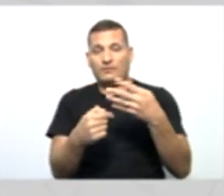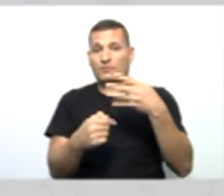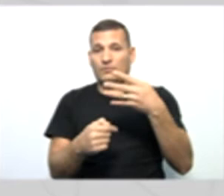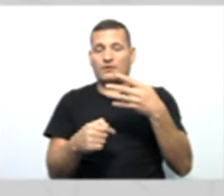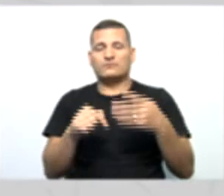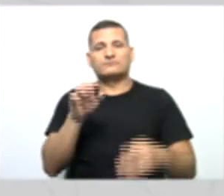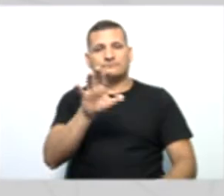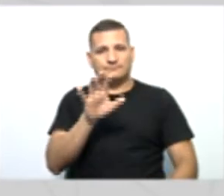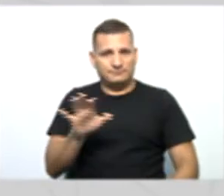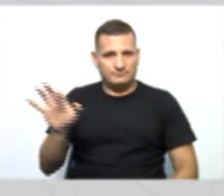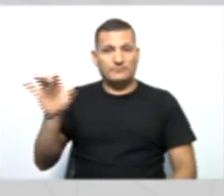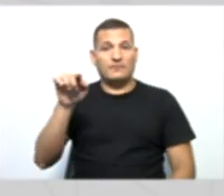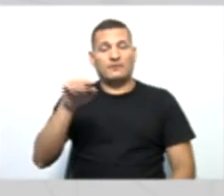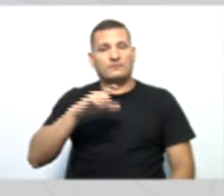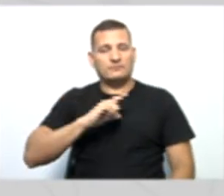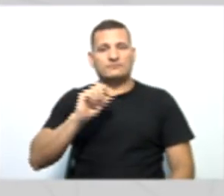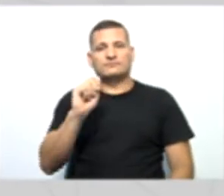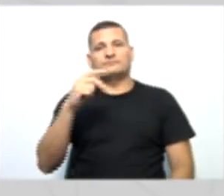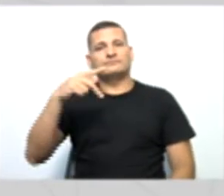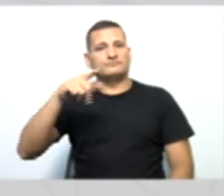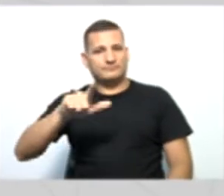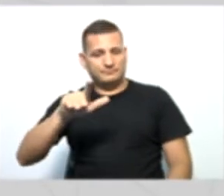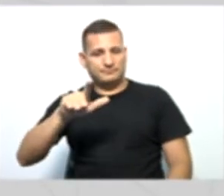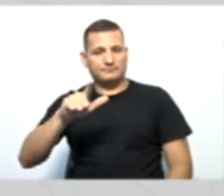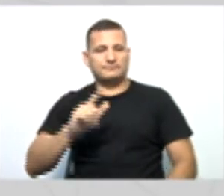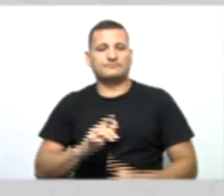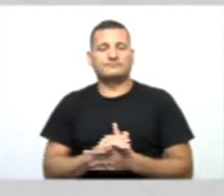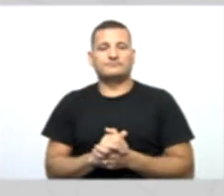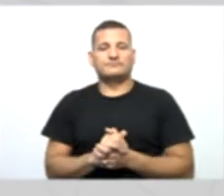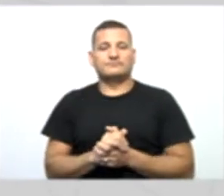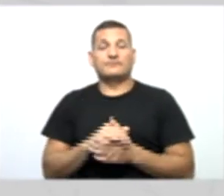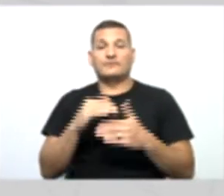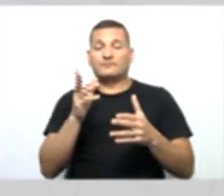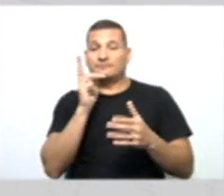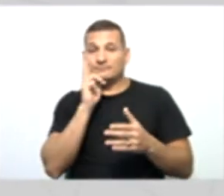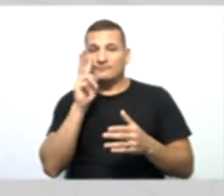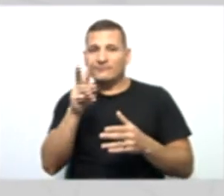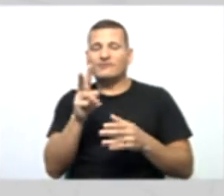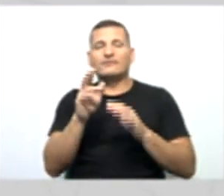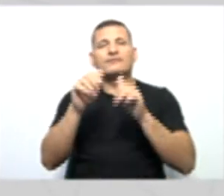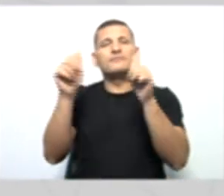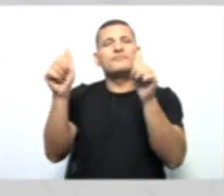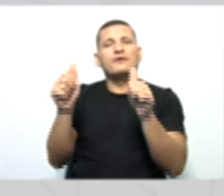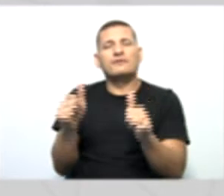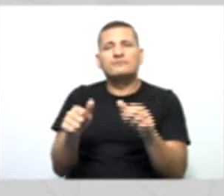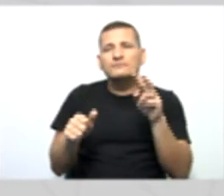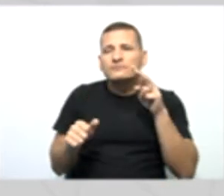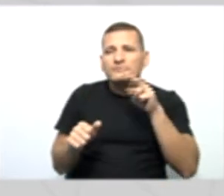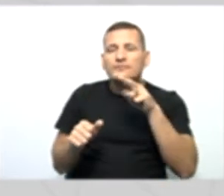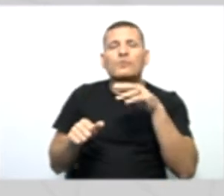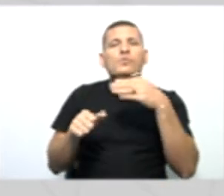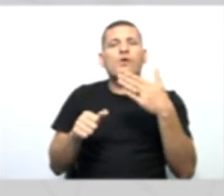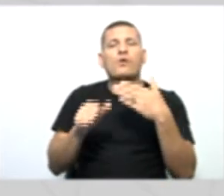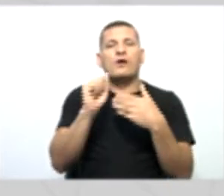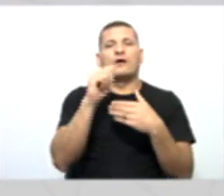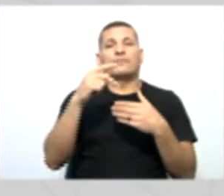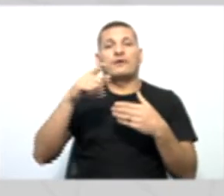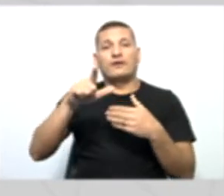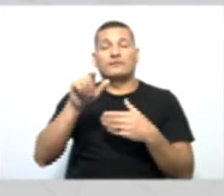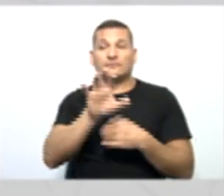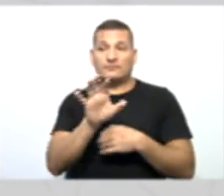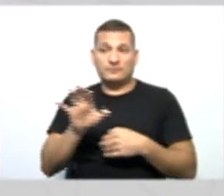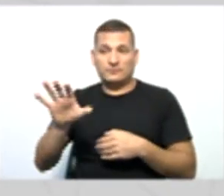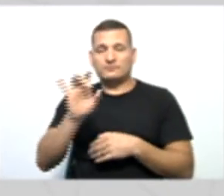possuem arranjo produtivo local, o nosso APL. A partir das imagens, descubra qual APL de cada